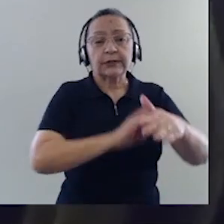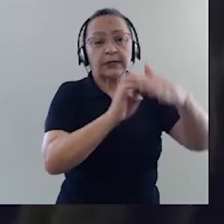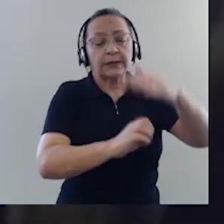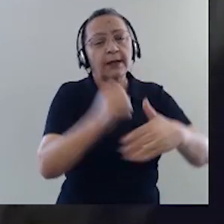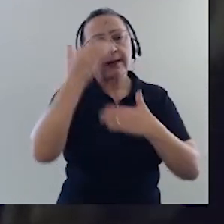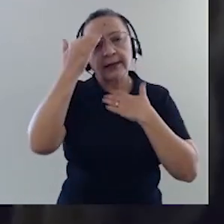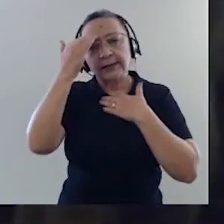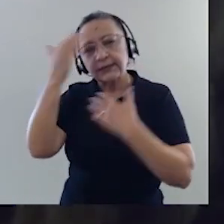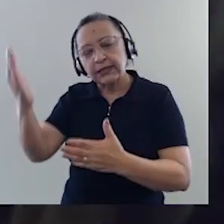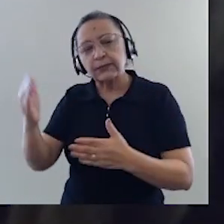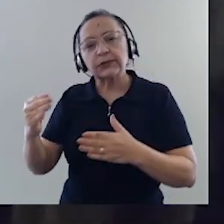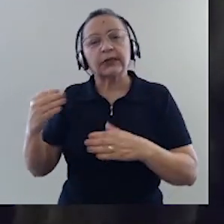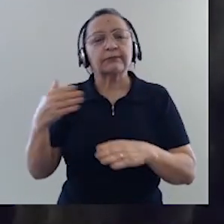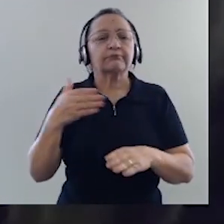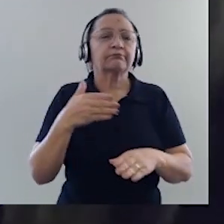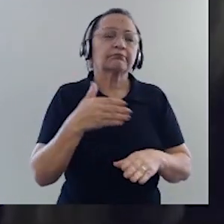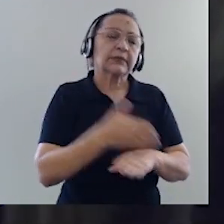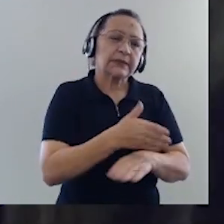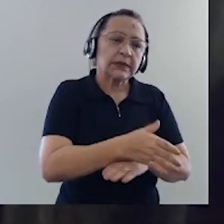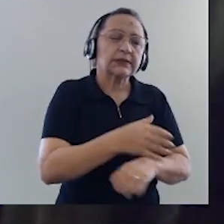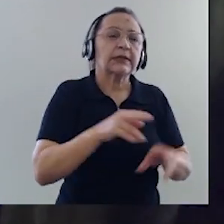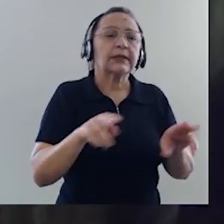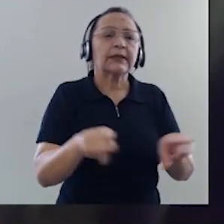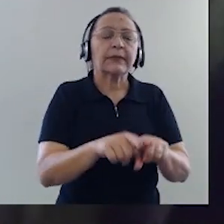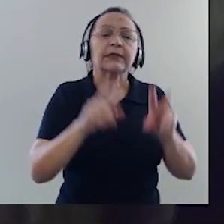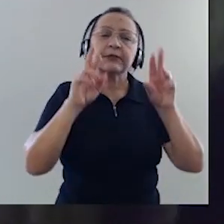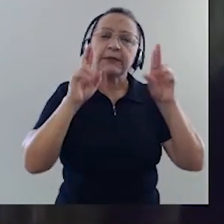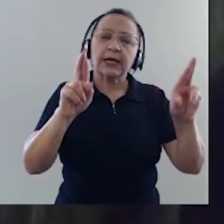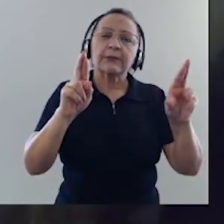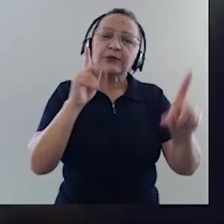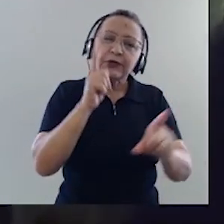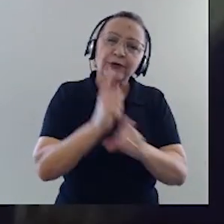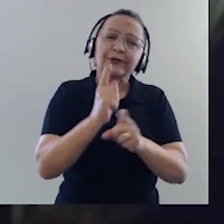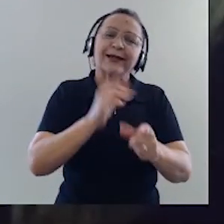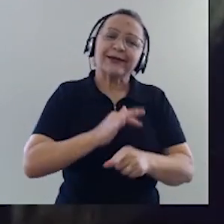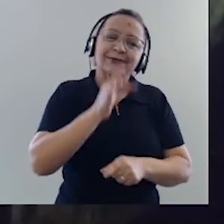Agradecemos as participações e esperamos tê-los em breve conosco.